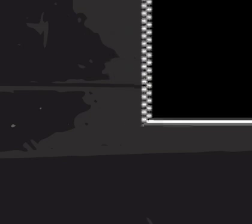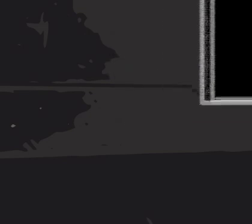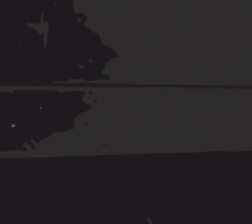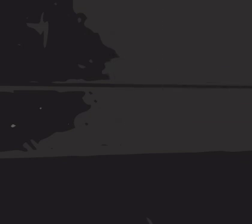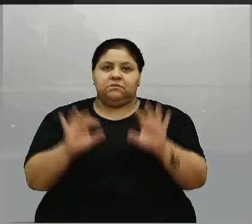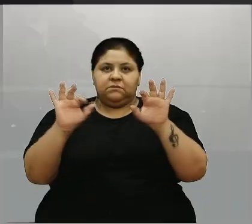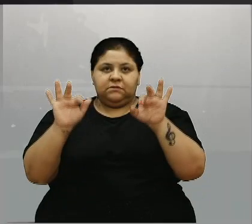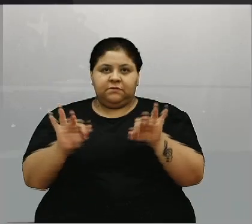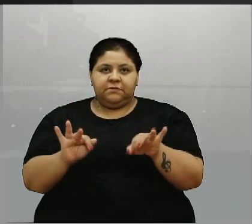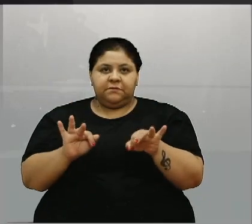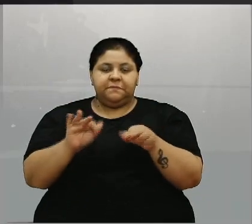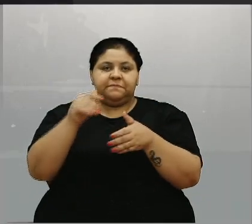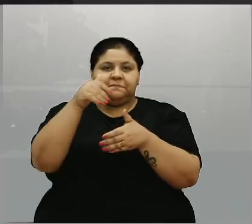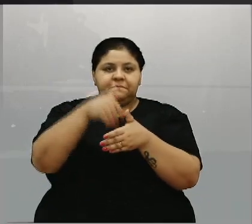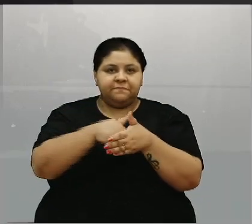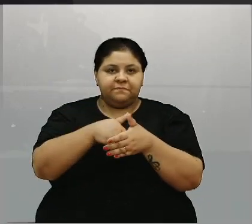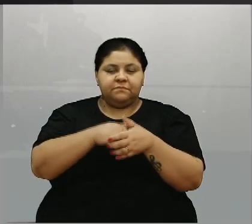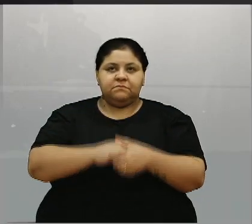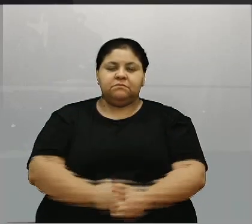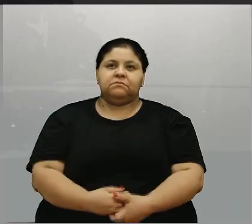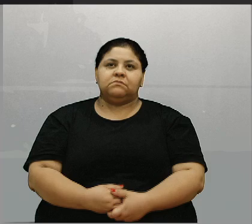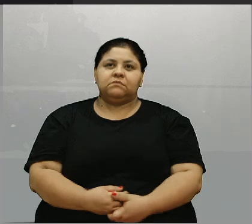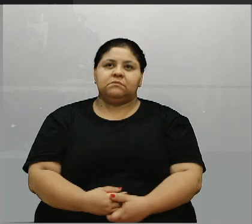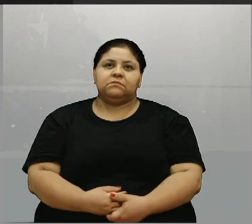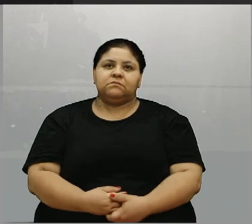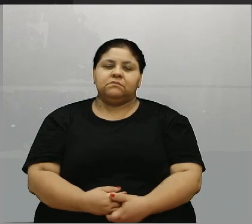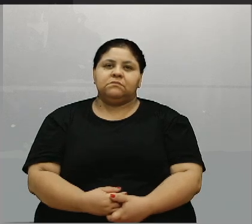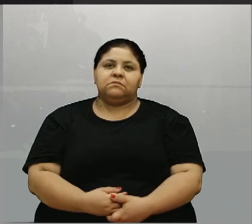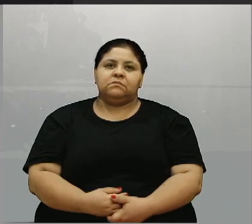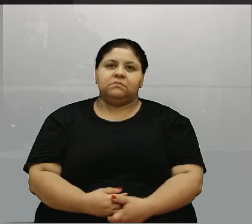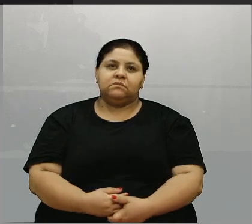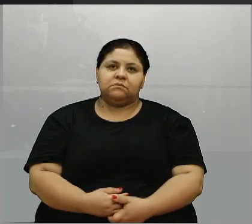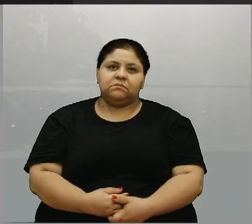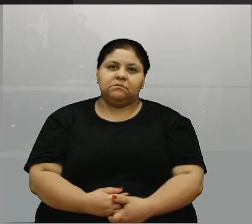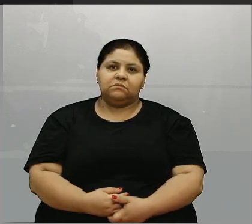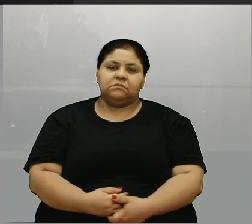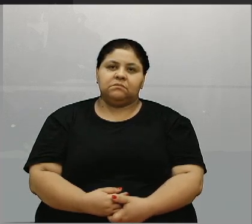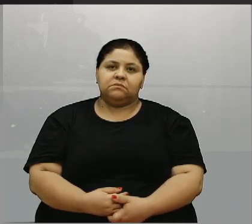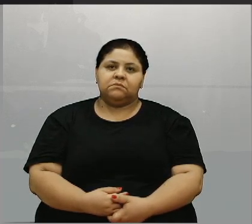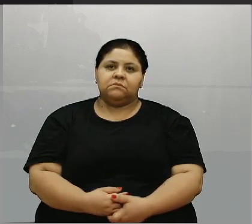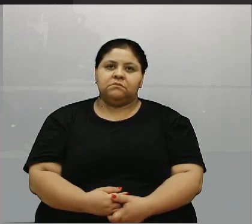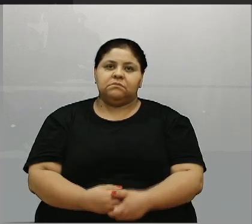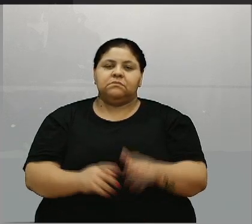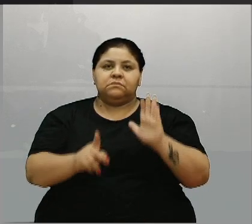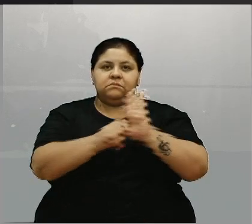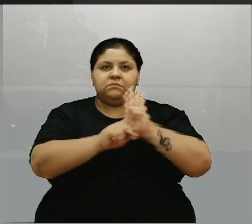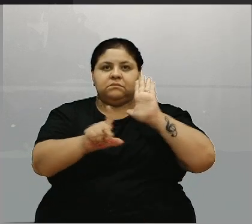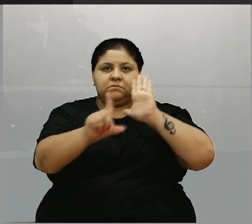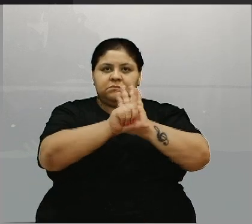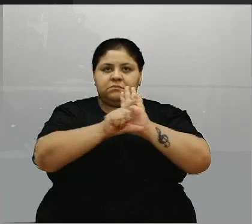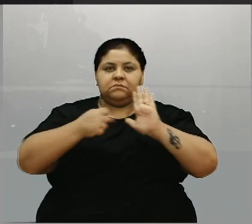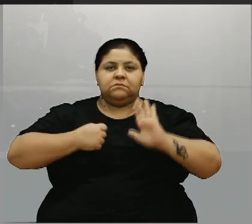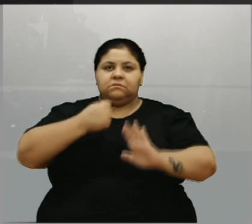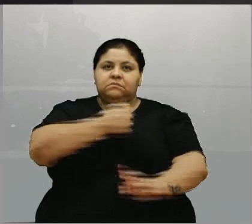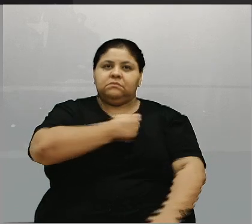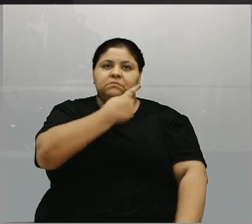Encerrado o registro dos votos, encerrada a votação. O projeto de lei número